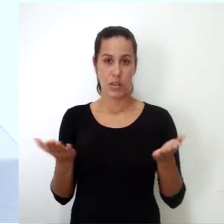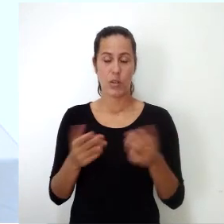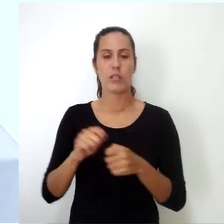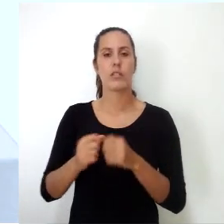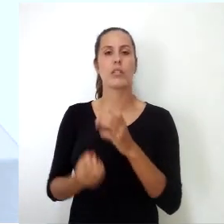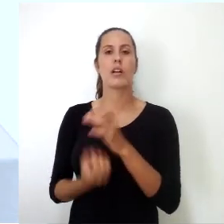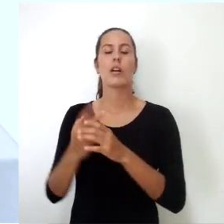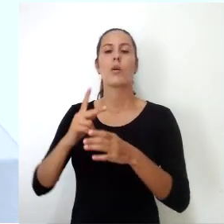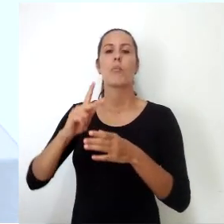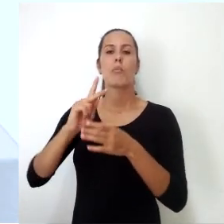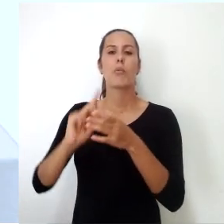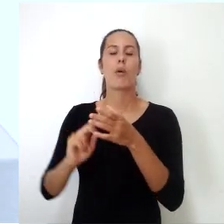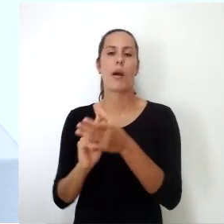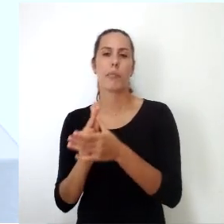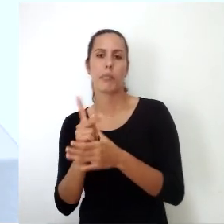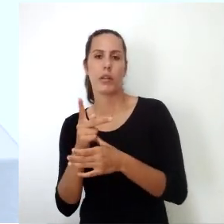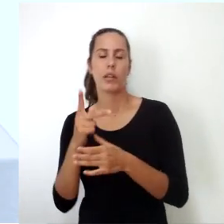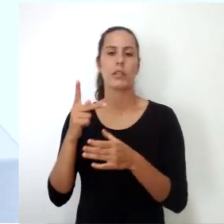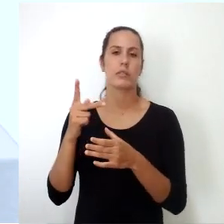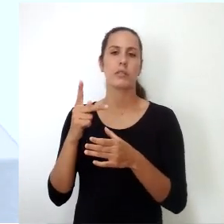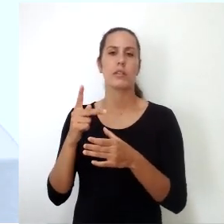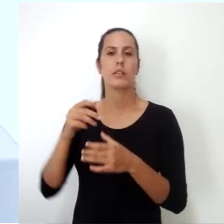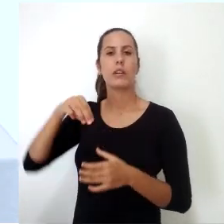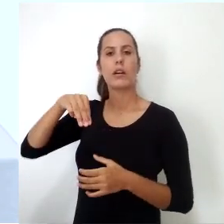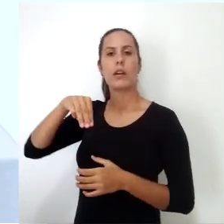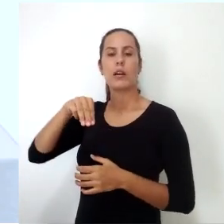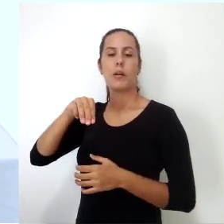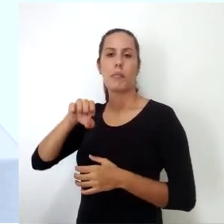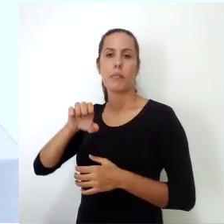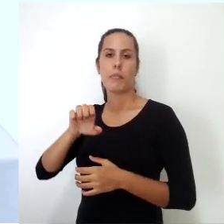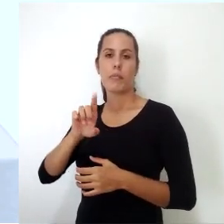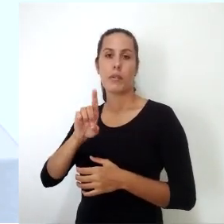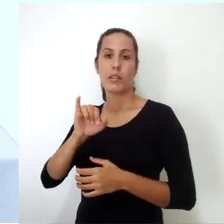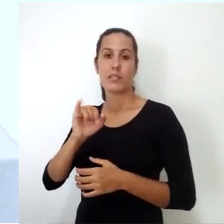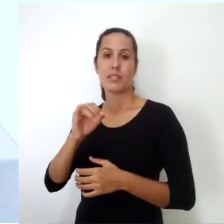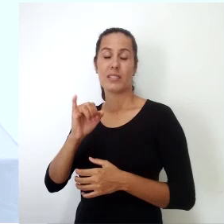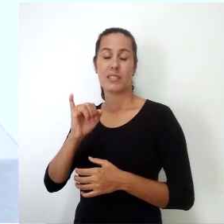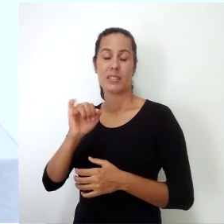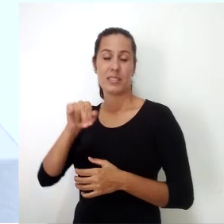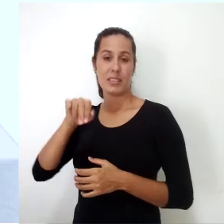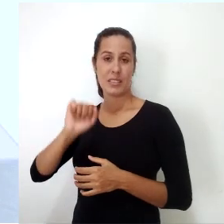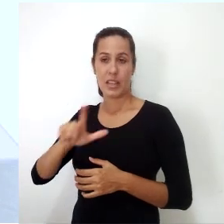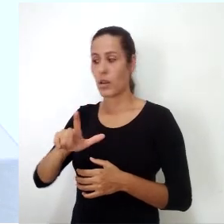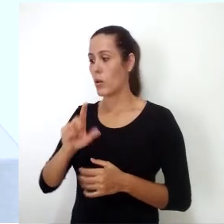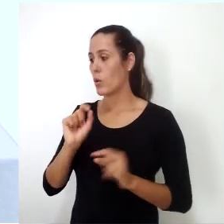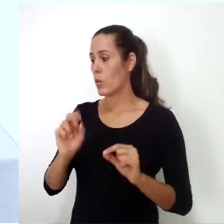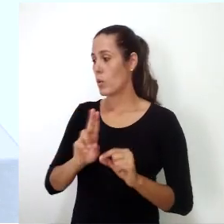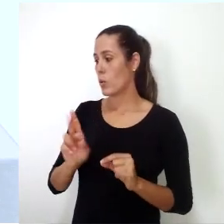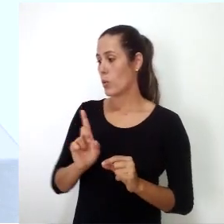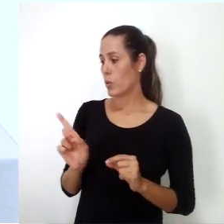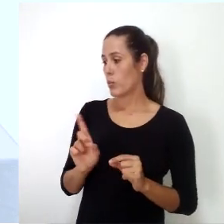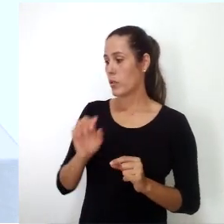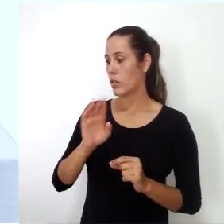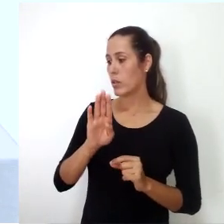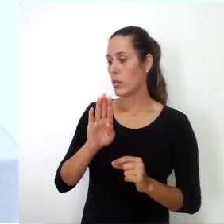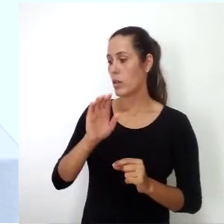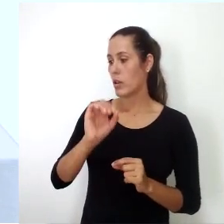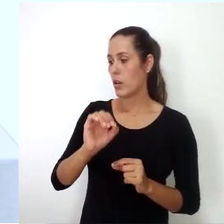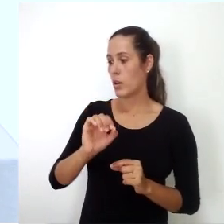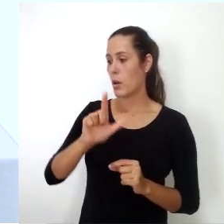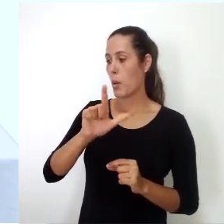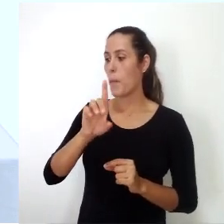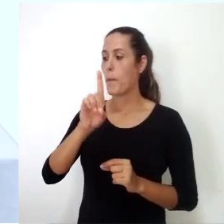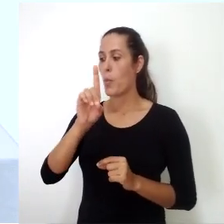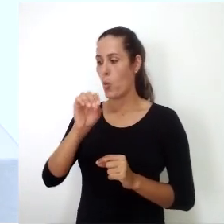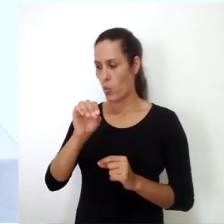Ok? Vamos falar agora sobre uma planta medicinal, né? Uma planta medicinal que ela é bem conhecida por vocês, o